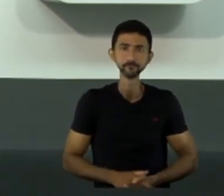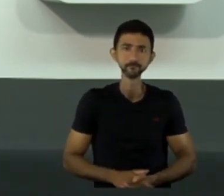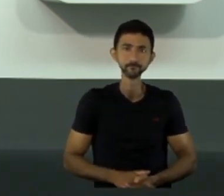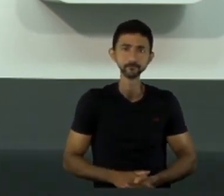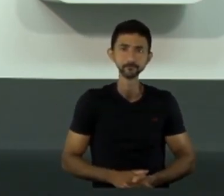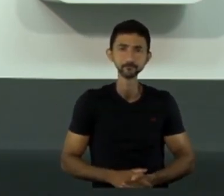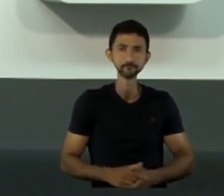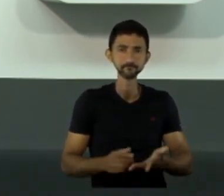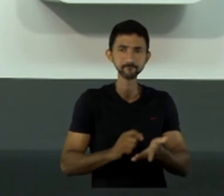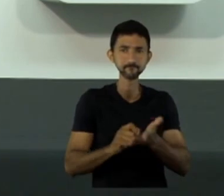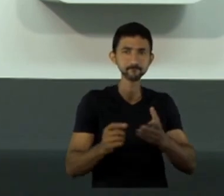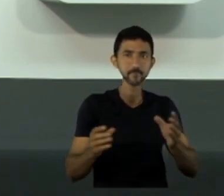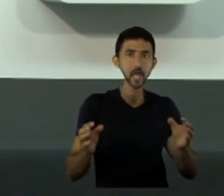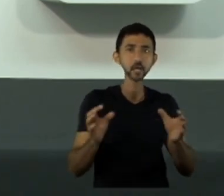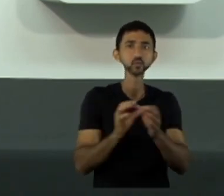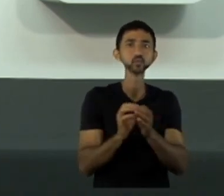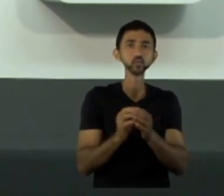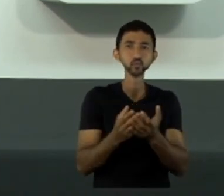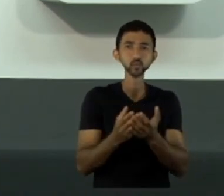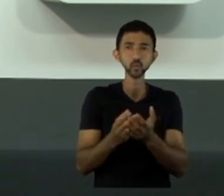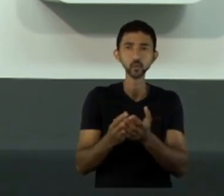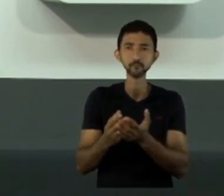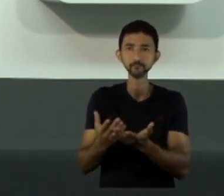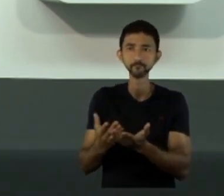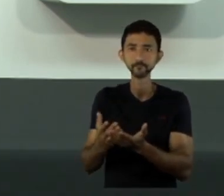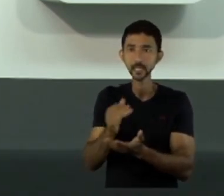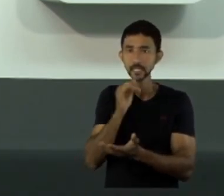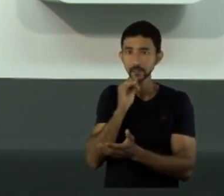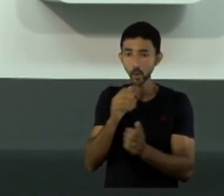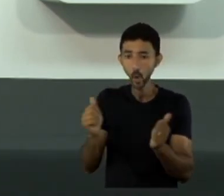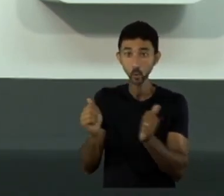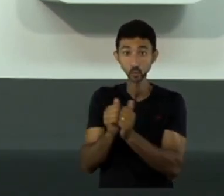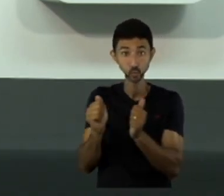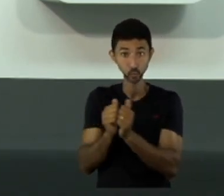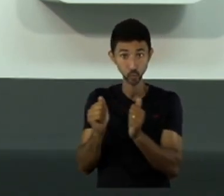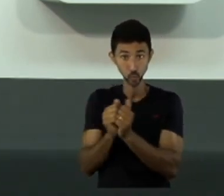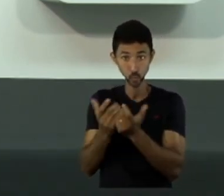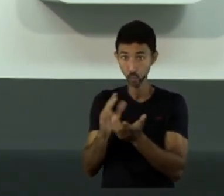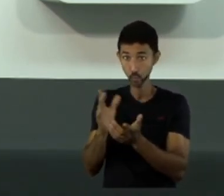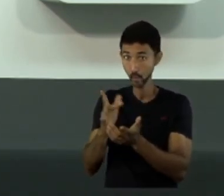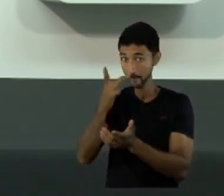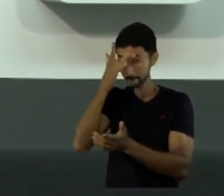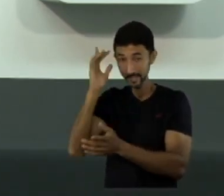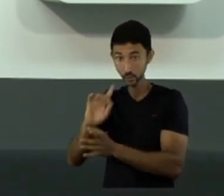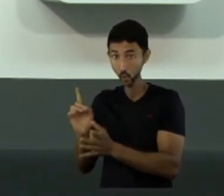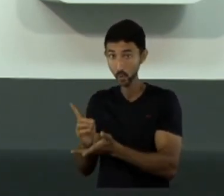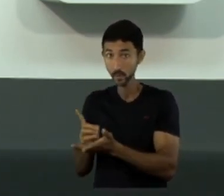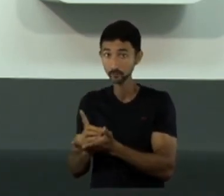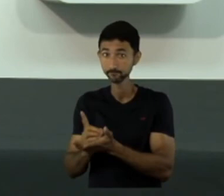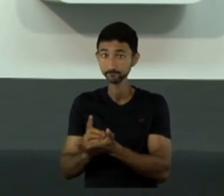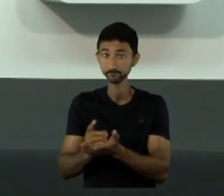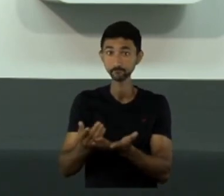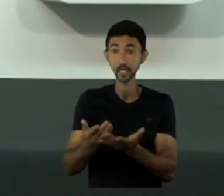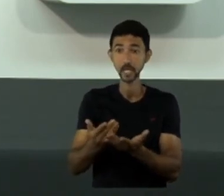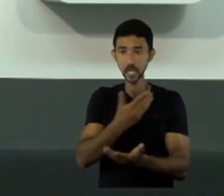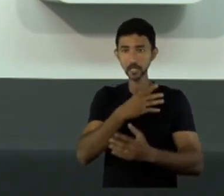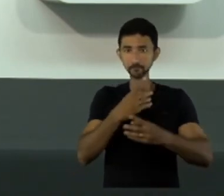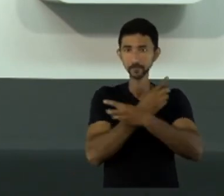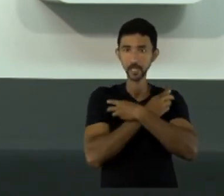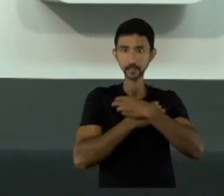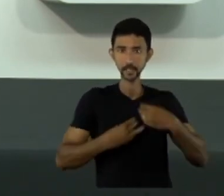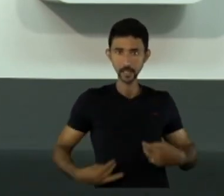junto, você não está mais falando de agente em referência a nós, pessoas. Você já está falando do agente de trânsito,